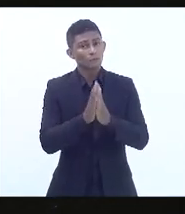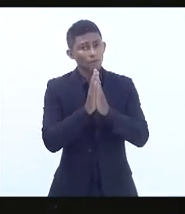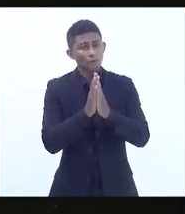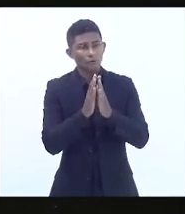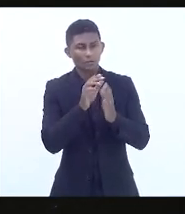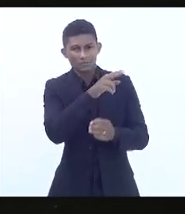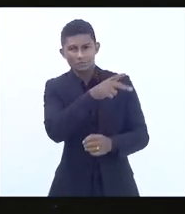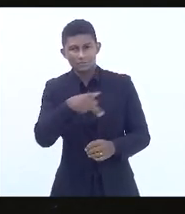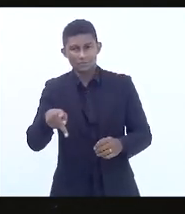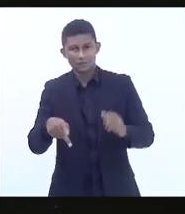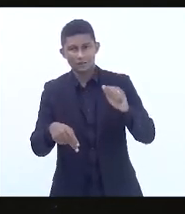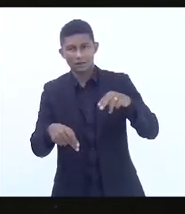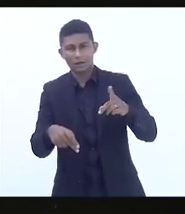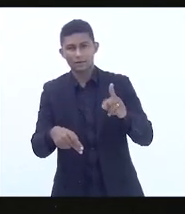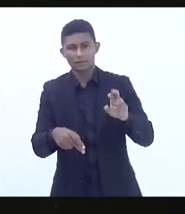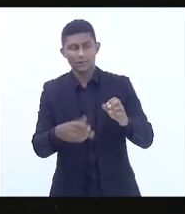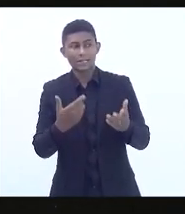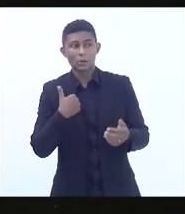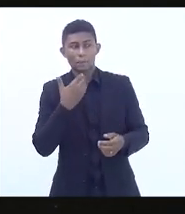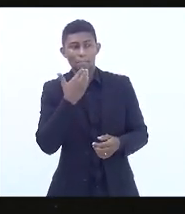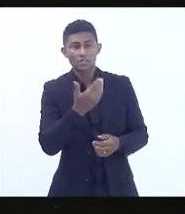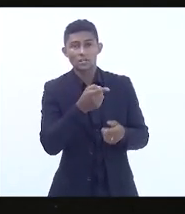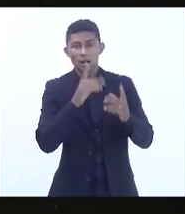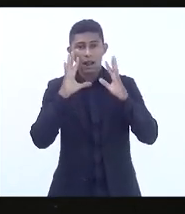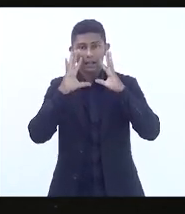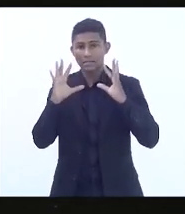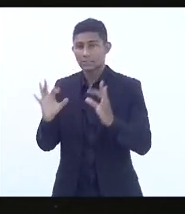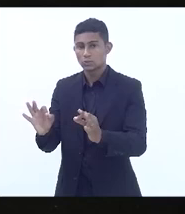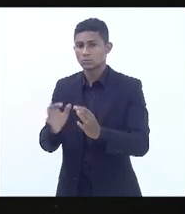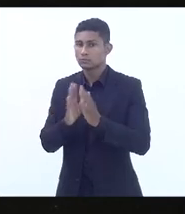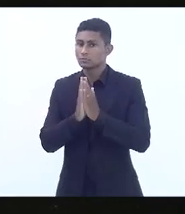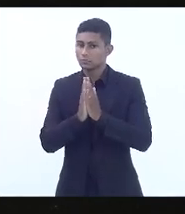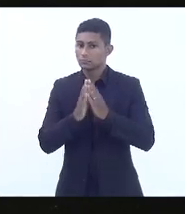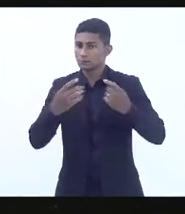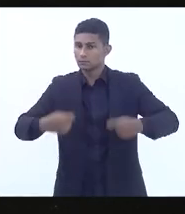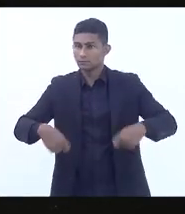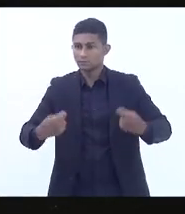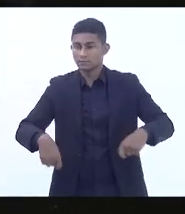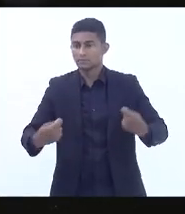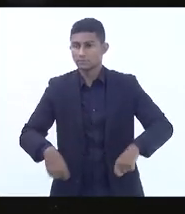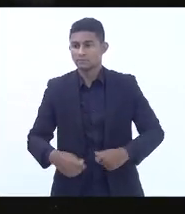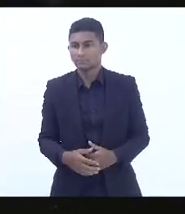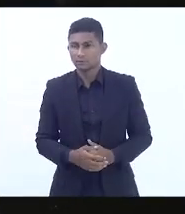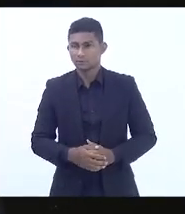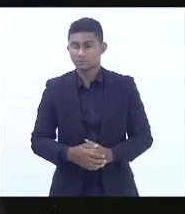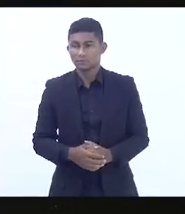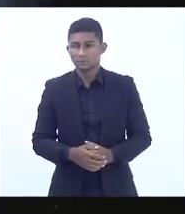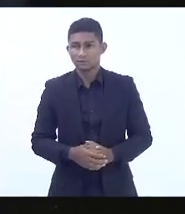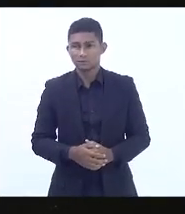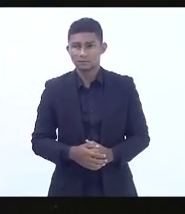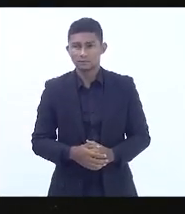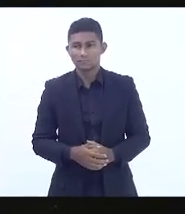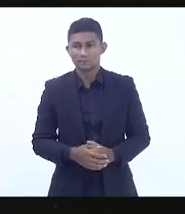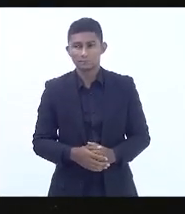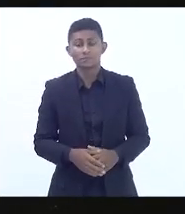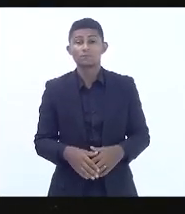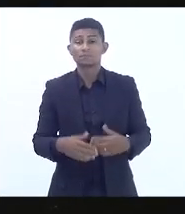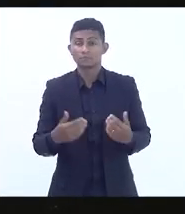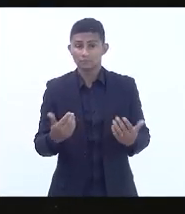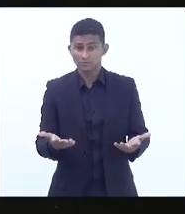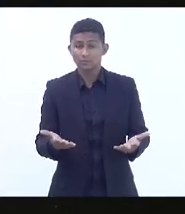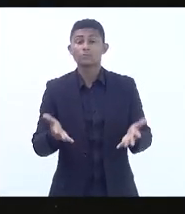nesses casos. E hoje, presidente Valdo Ceasa, Pasme que eu recebi